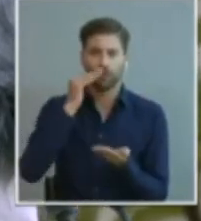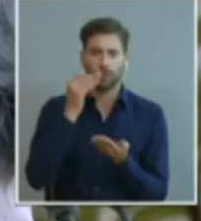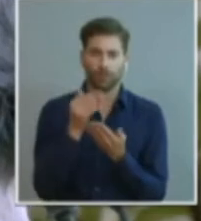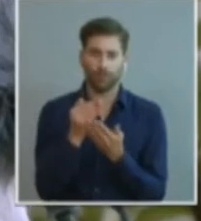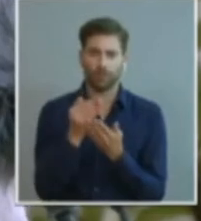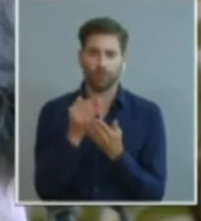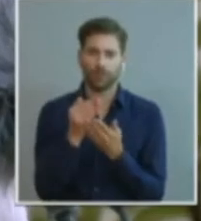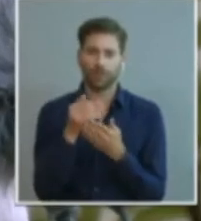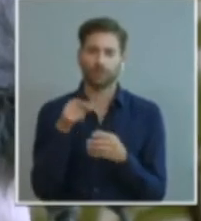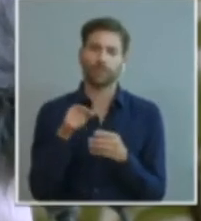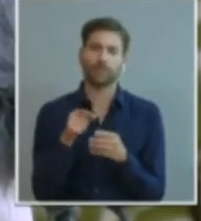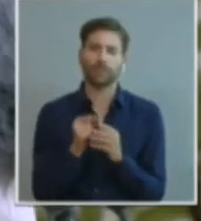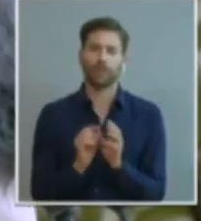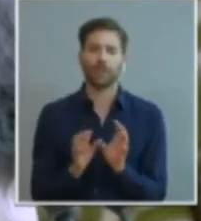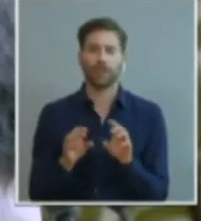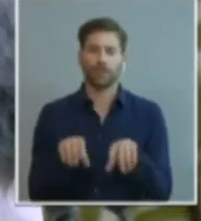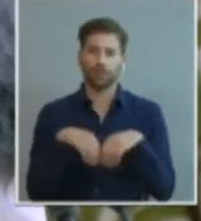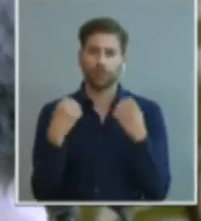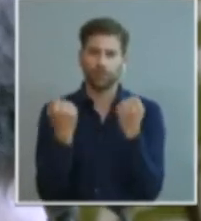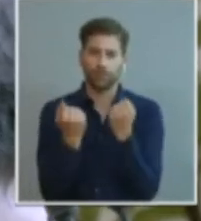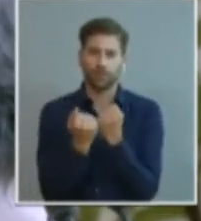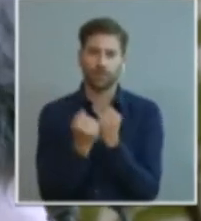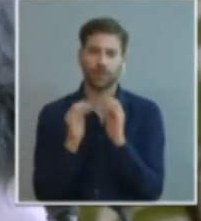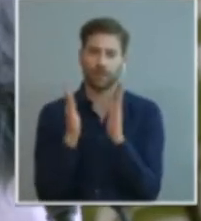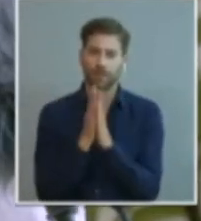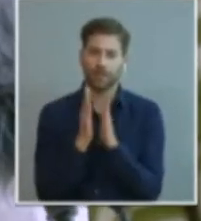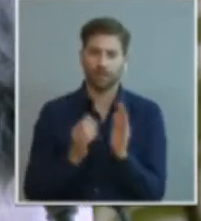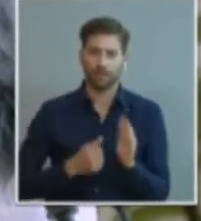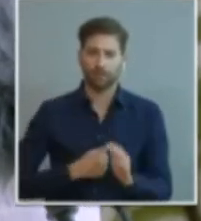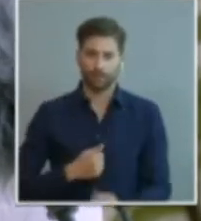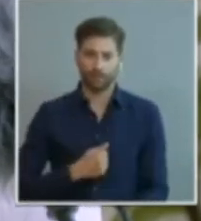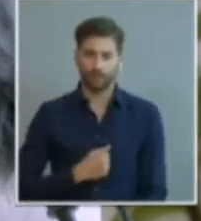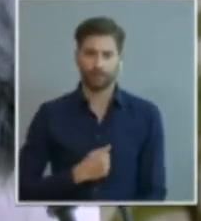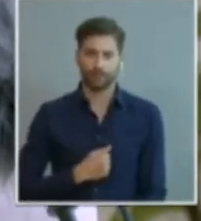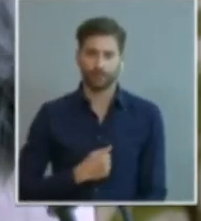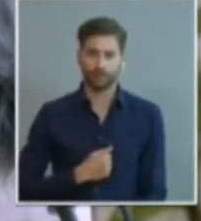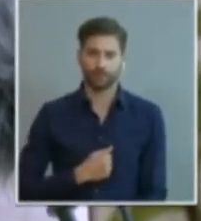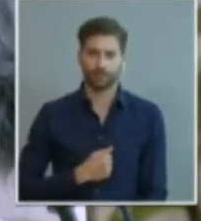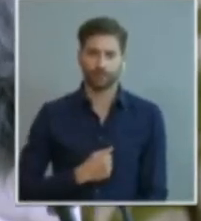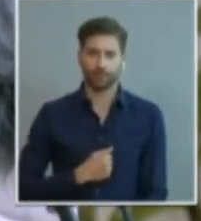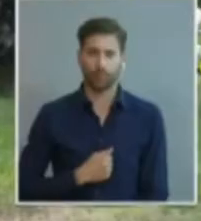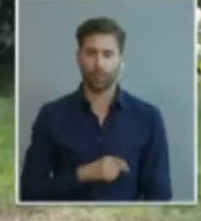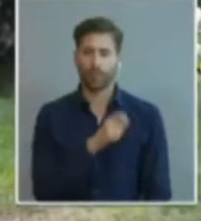desta Sociedade de Vida Apostólica, Missionários do Preciosíssimo Sangue.